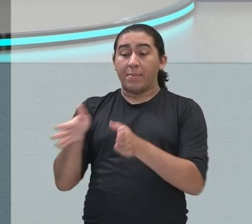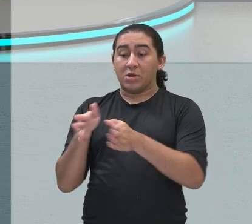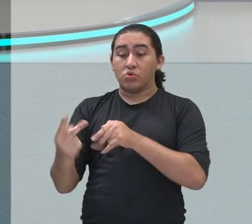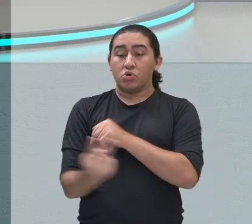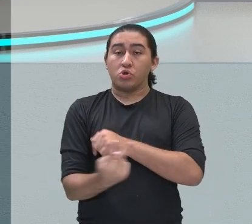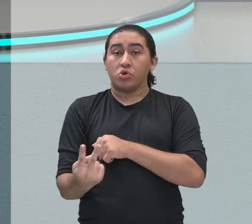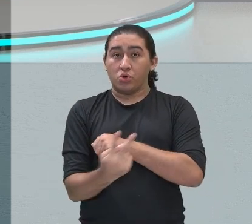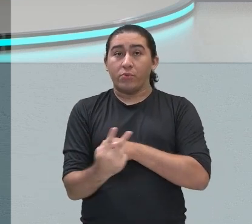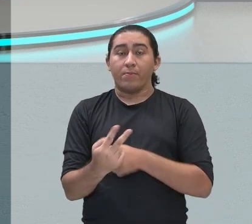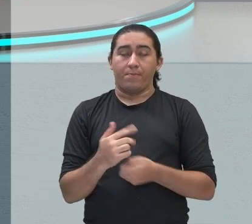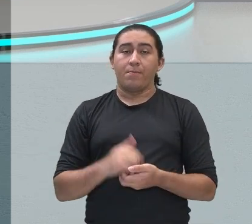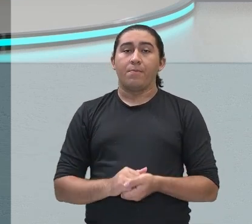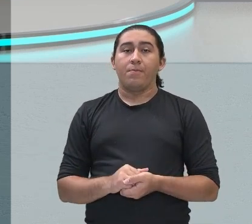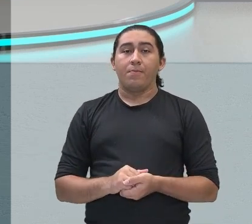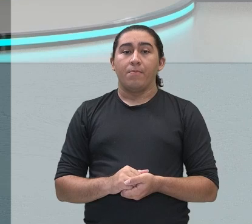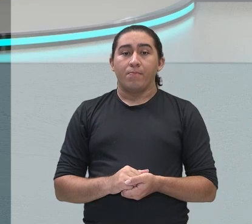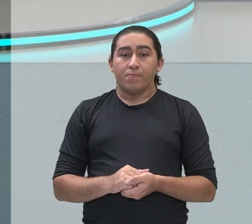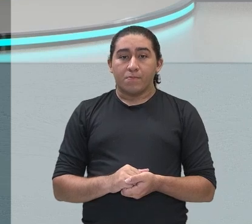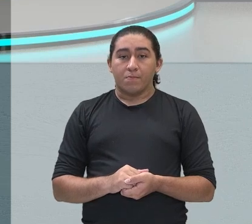e quinhentismo,